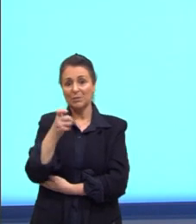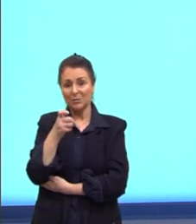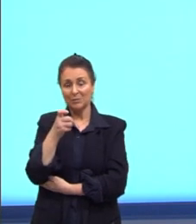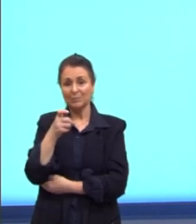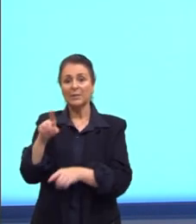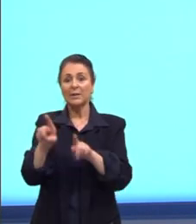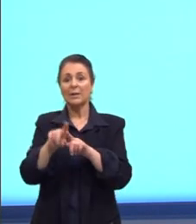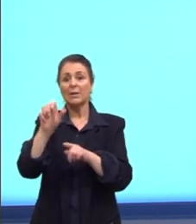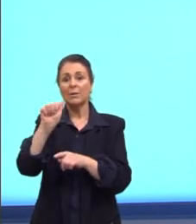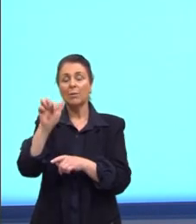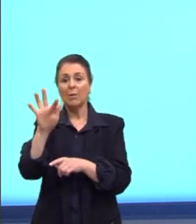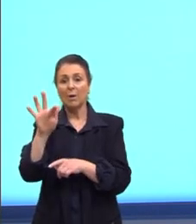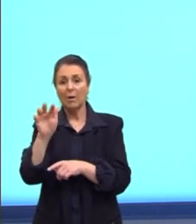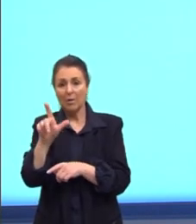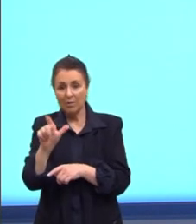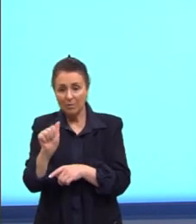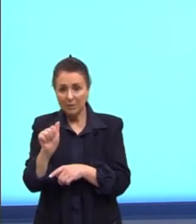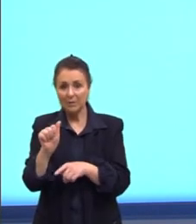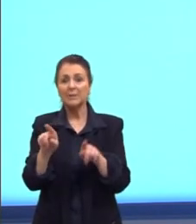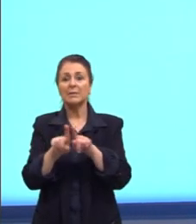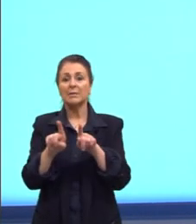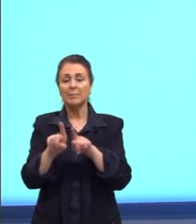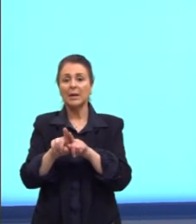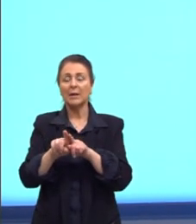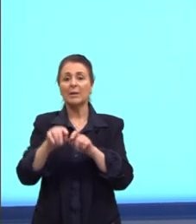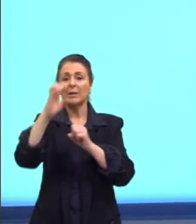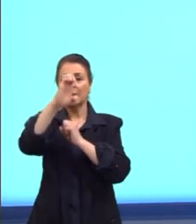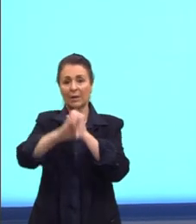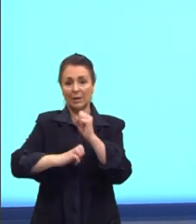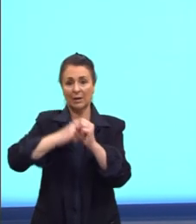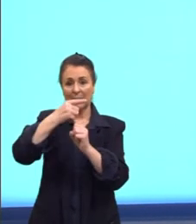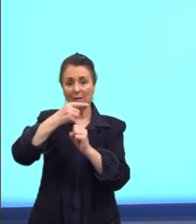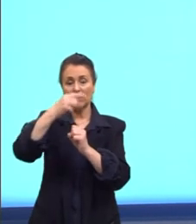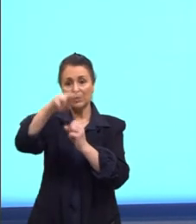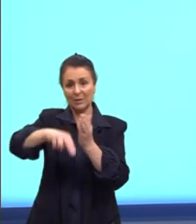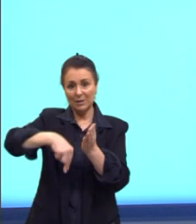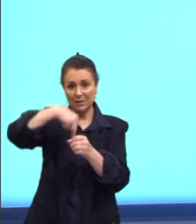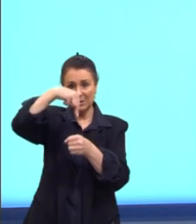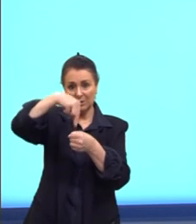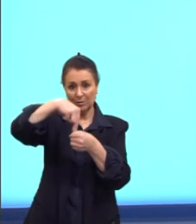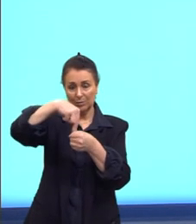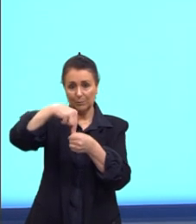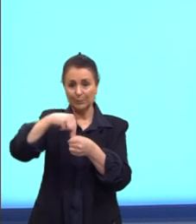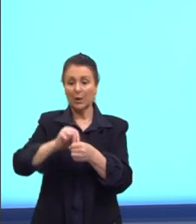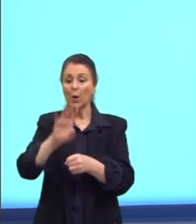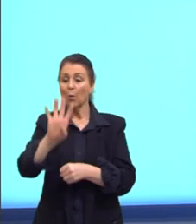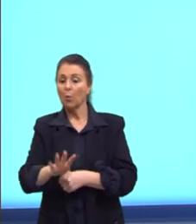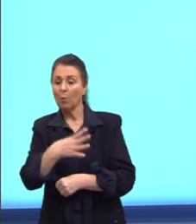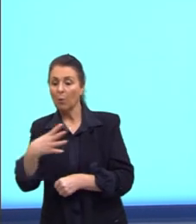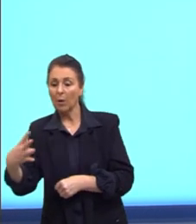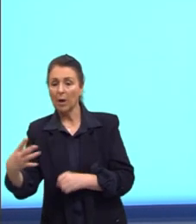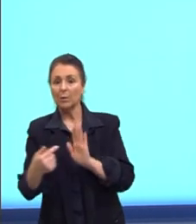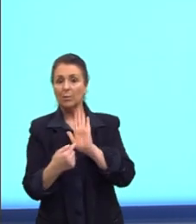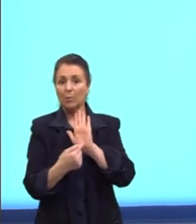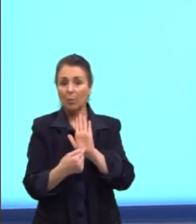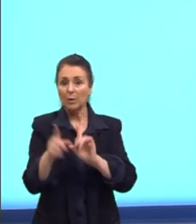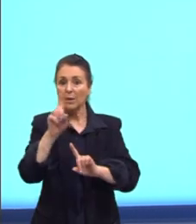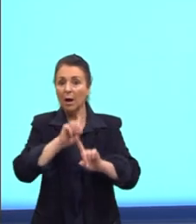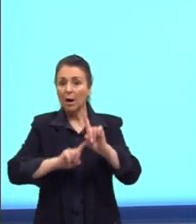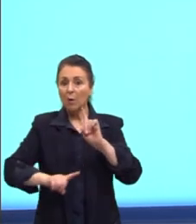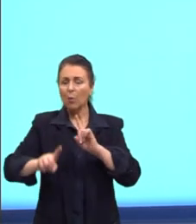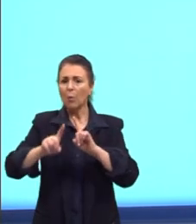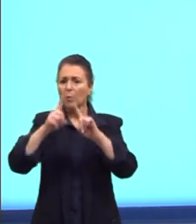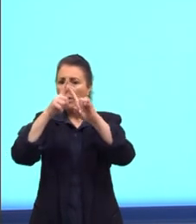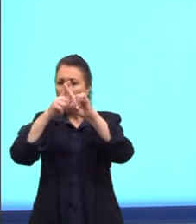A alfa o núcleo de Hélio elétrons e nêutrons o quadro apresenta algumas propriedades para